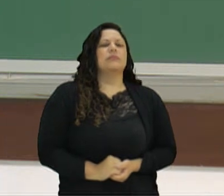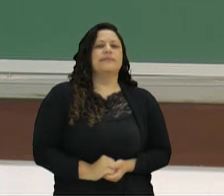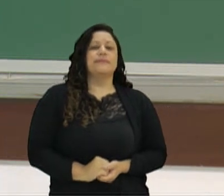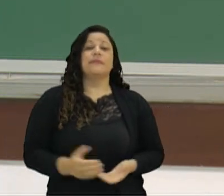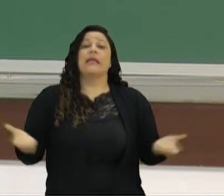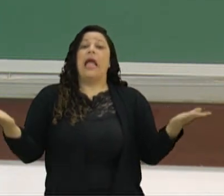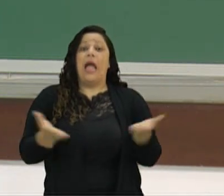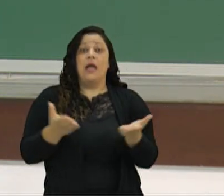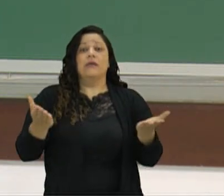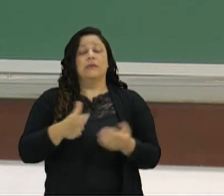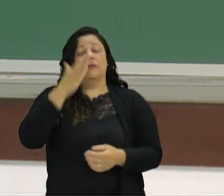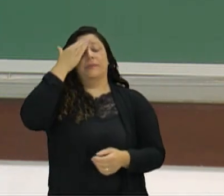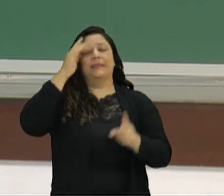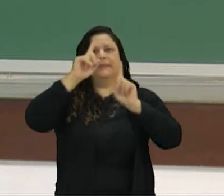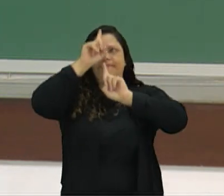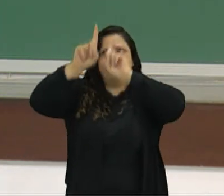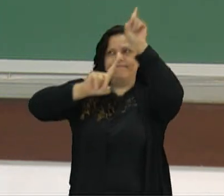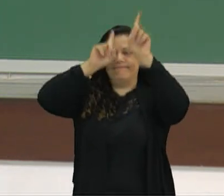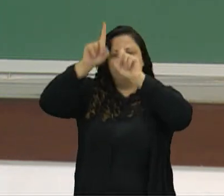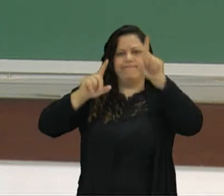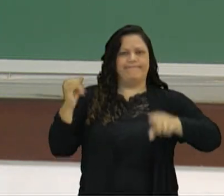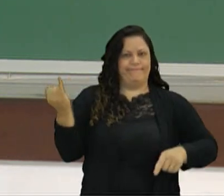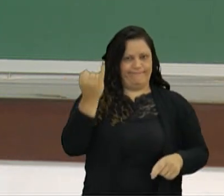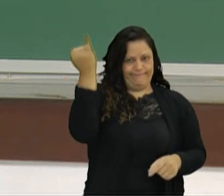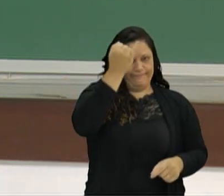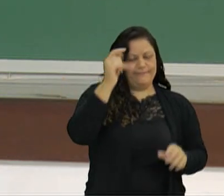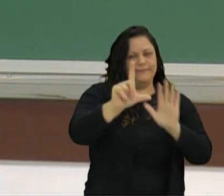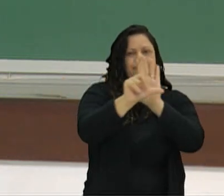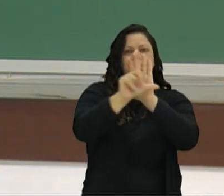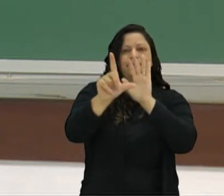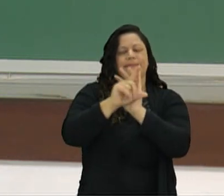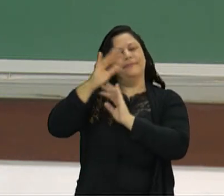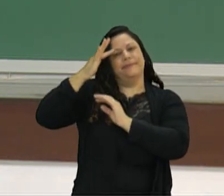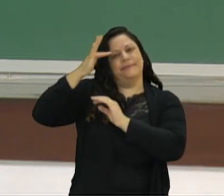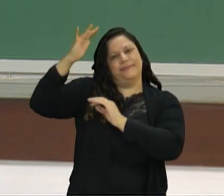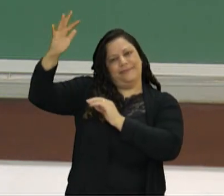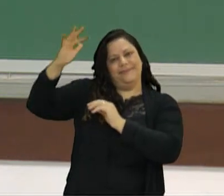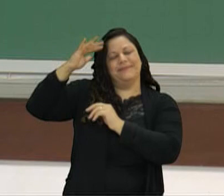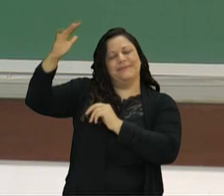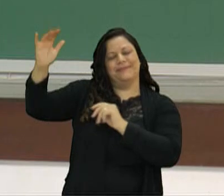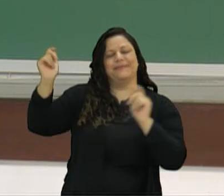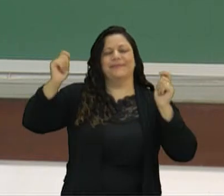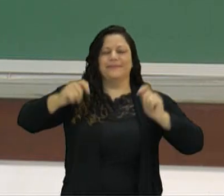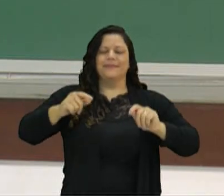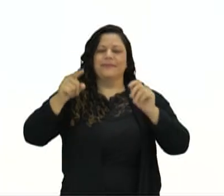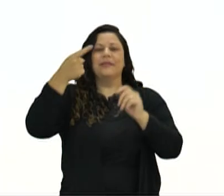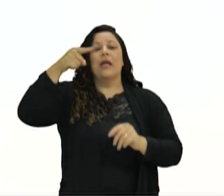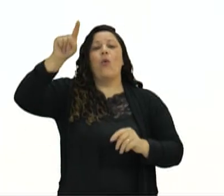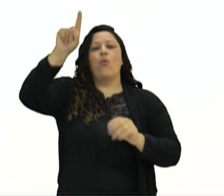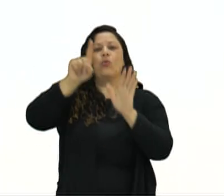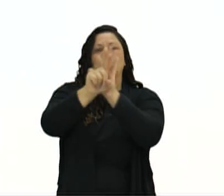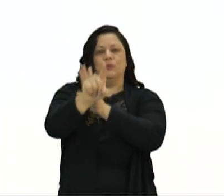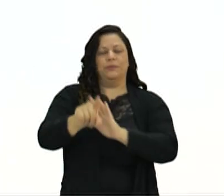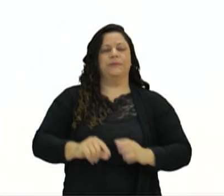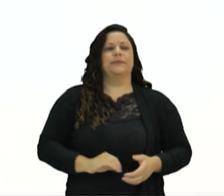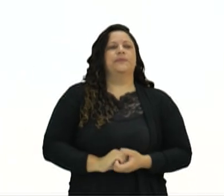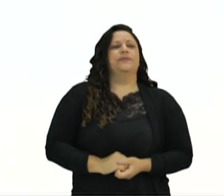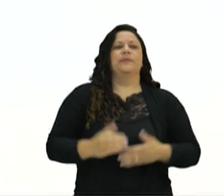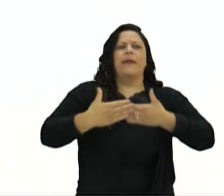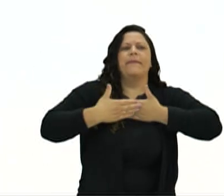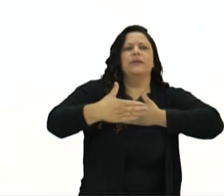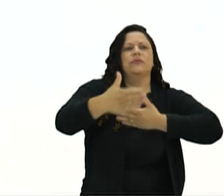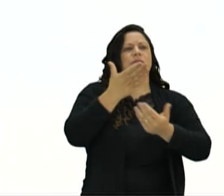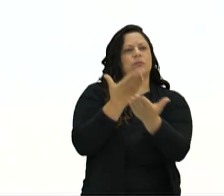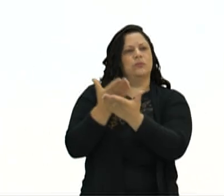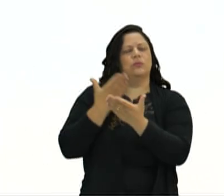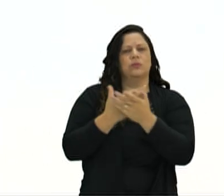entender essa ideia e a importância das leis na teoria de Montesquieu, nossa última questão de hoje. A partir do que estudamos em relação